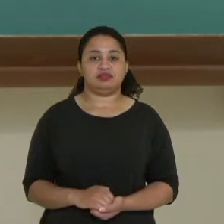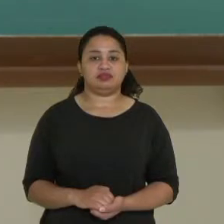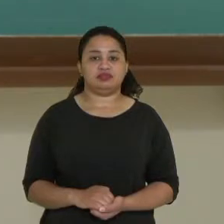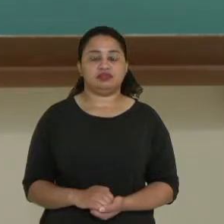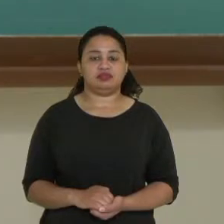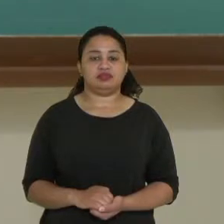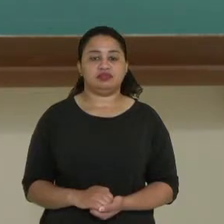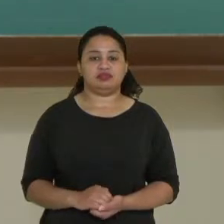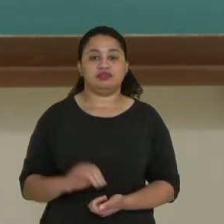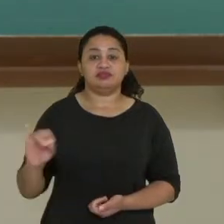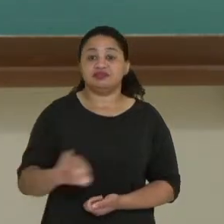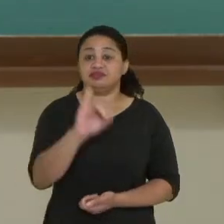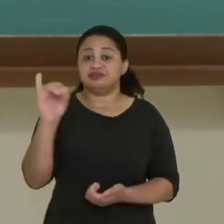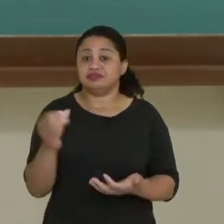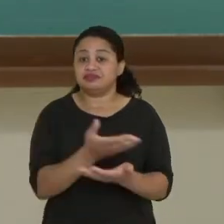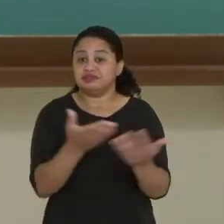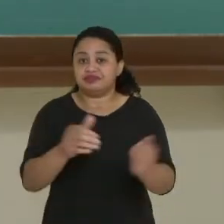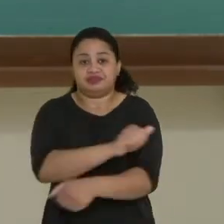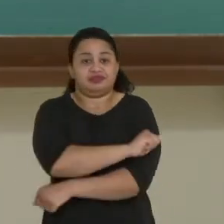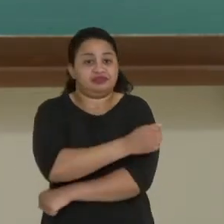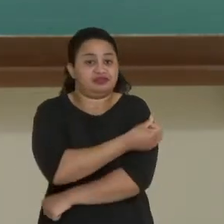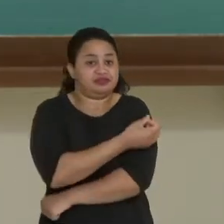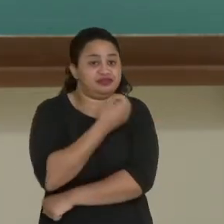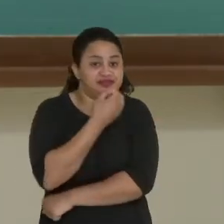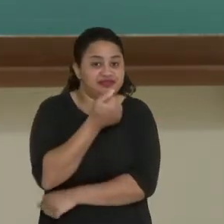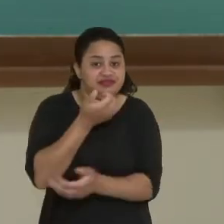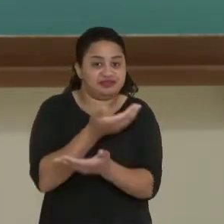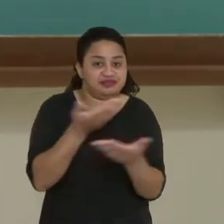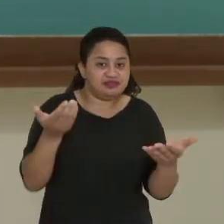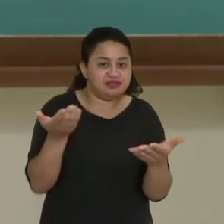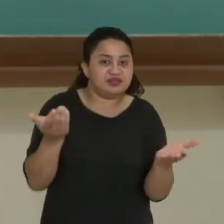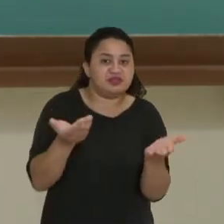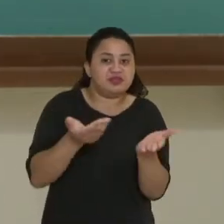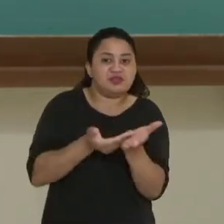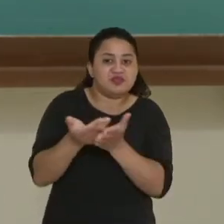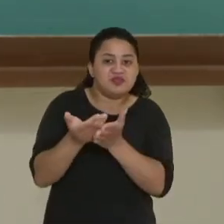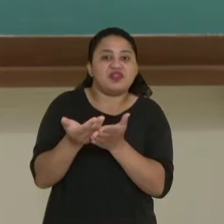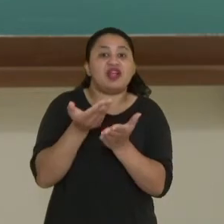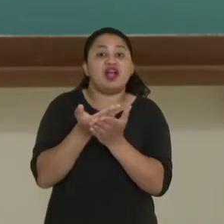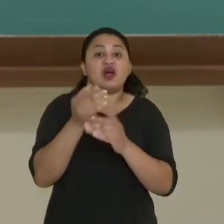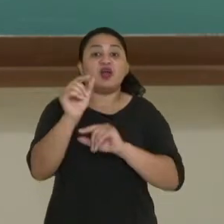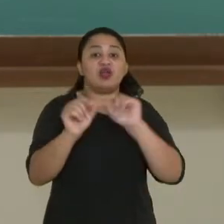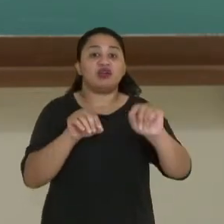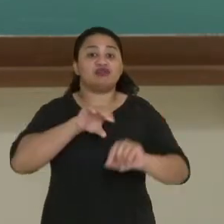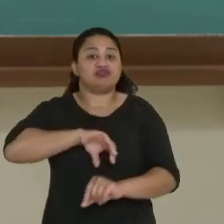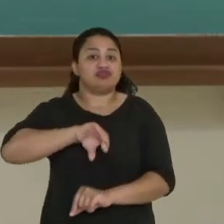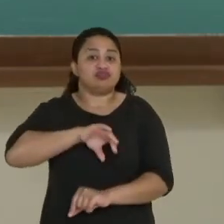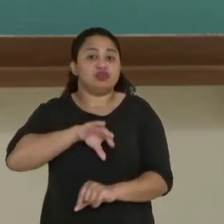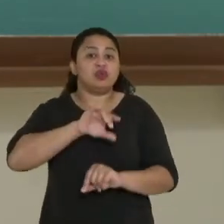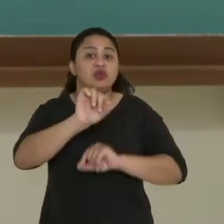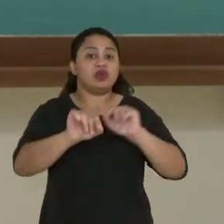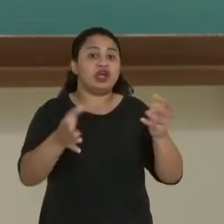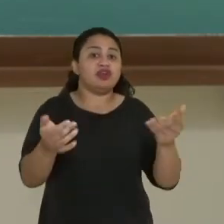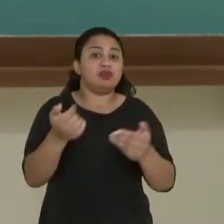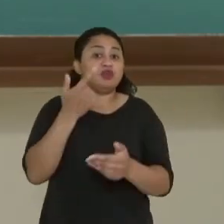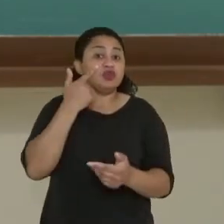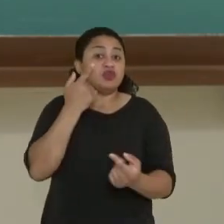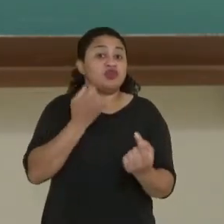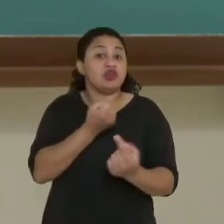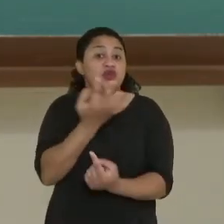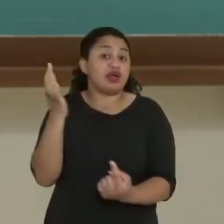Olá, alunos do sexto ano, tudo bem com vocês? Estamos iniciando mais uma aula de língua portuguesa. Vamos juntos conferir os